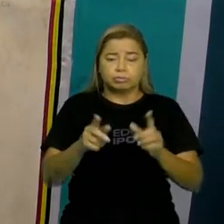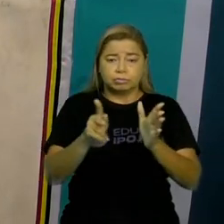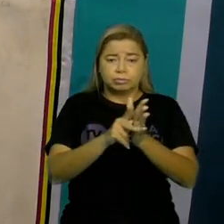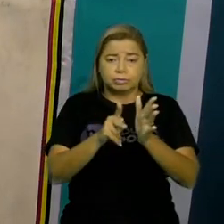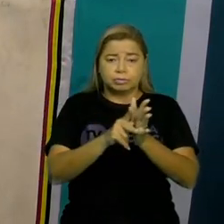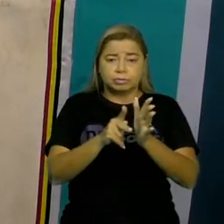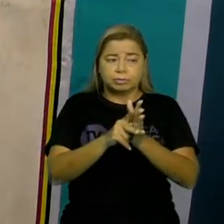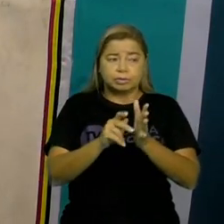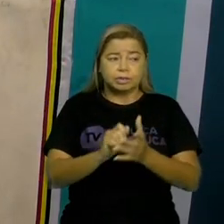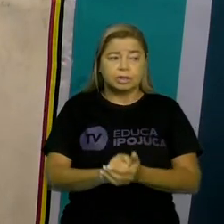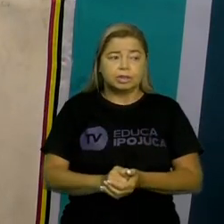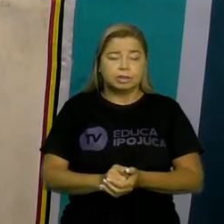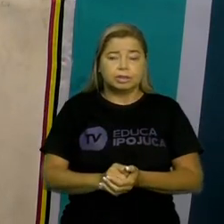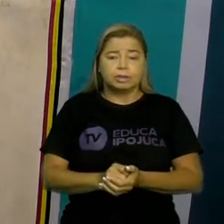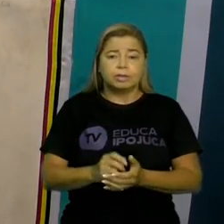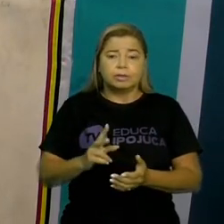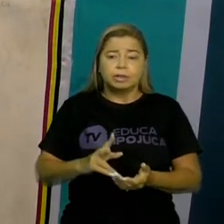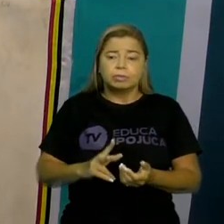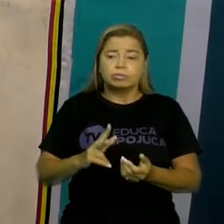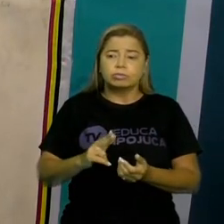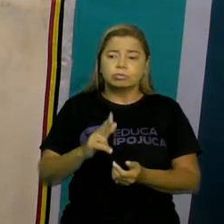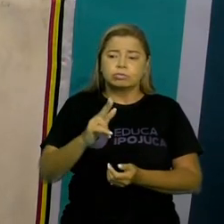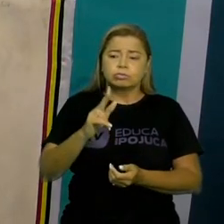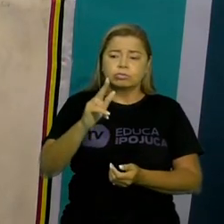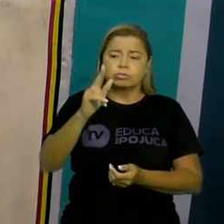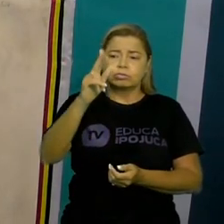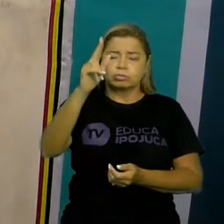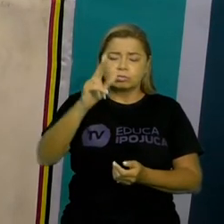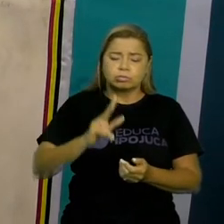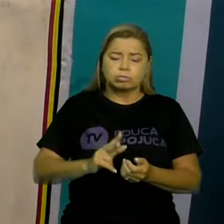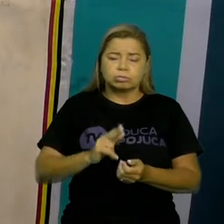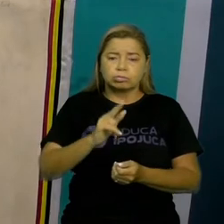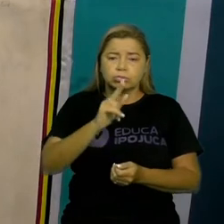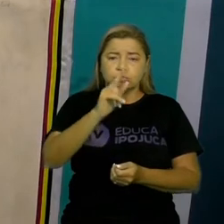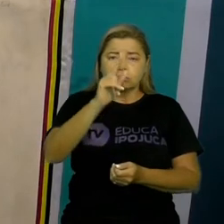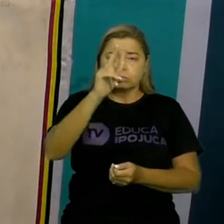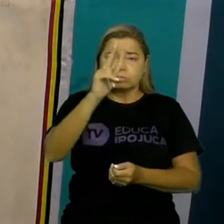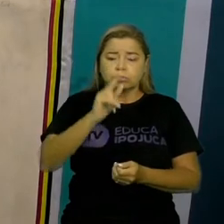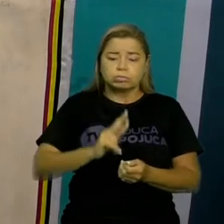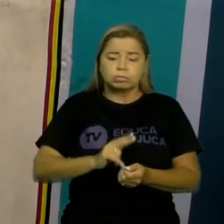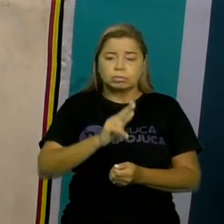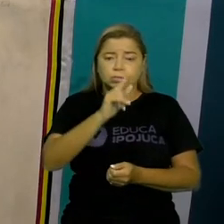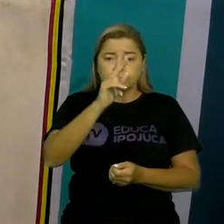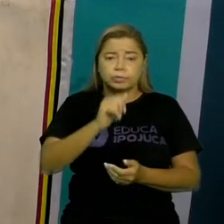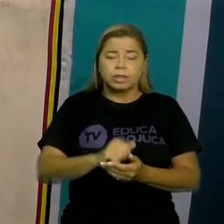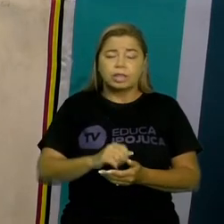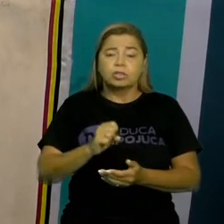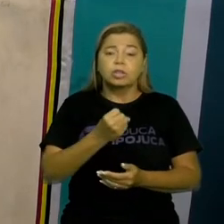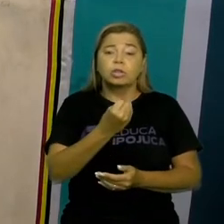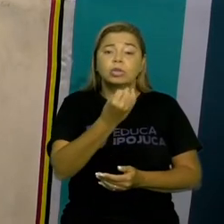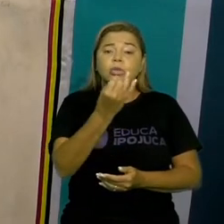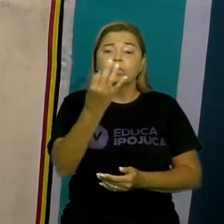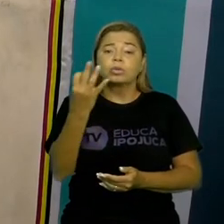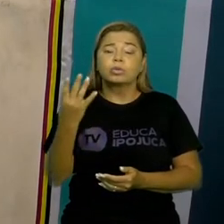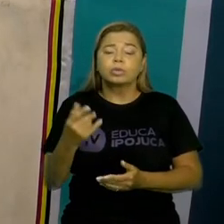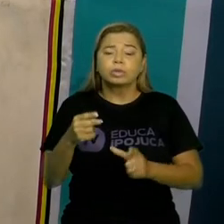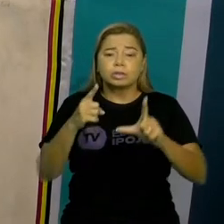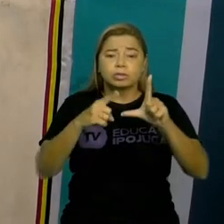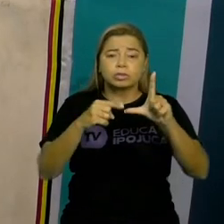recortar tiras na quantidade de letras do nome